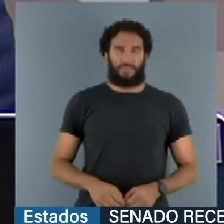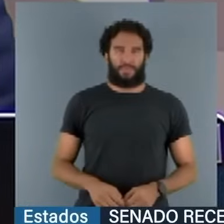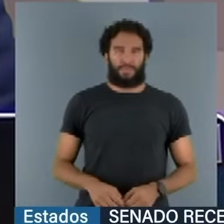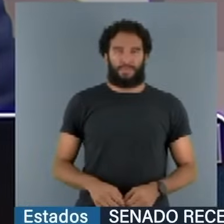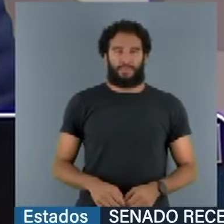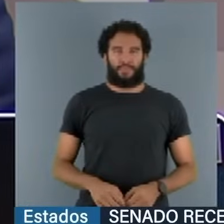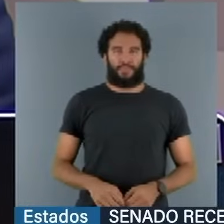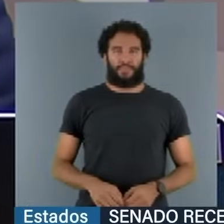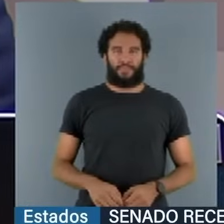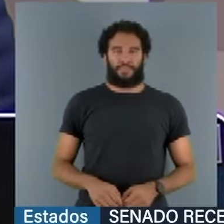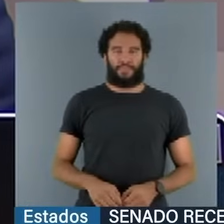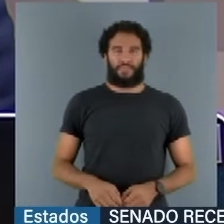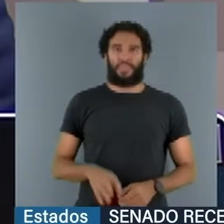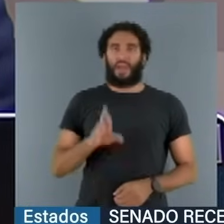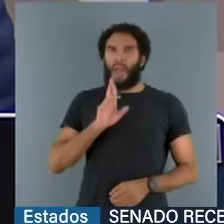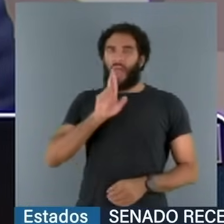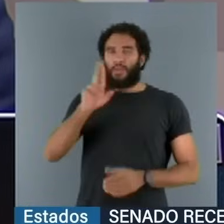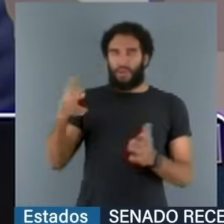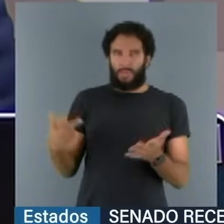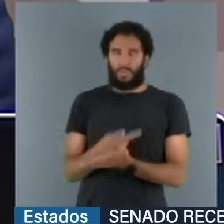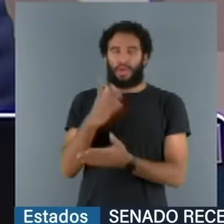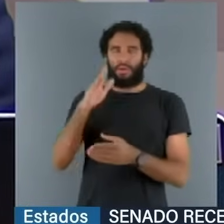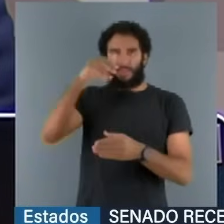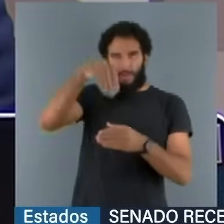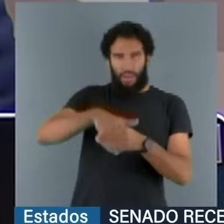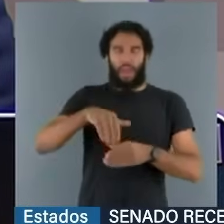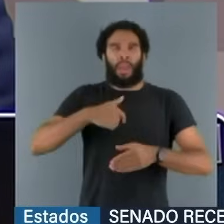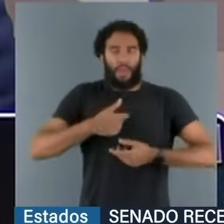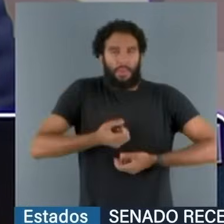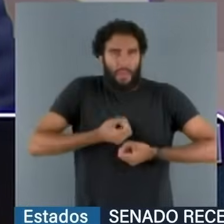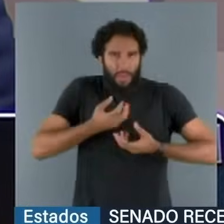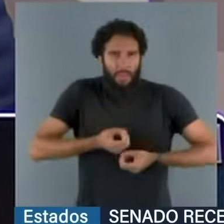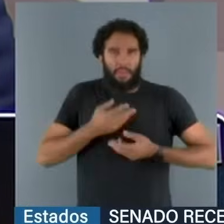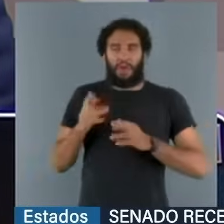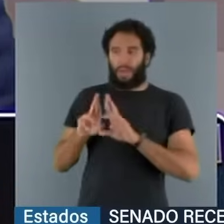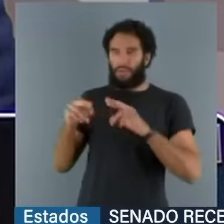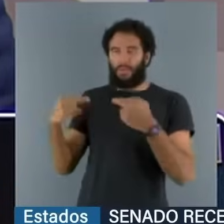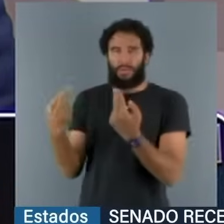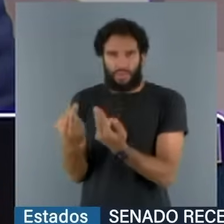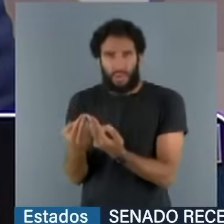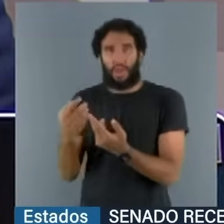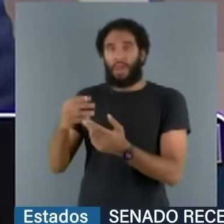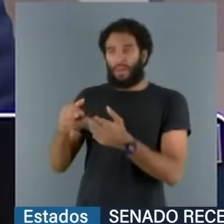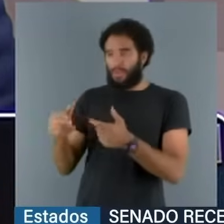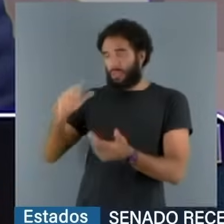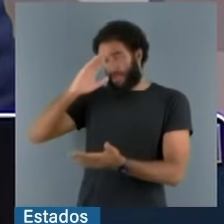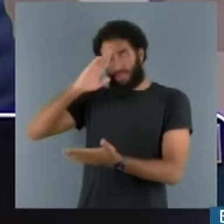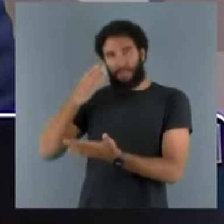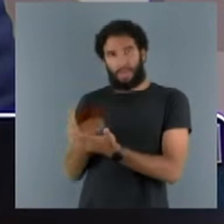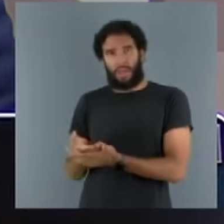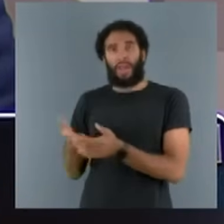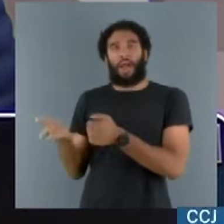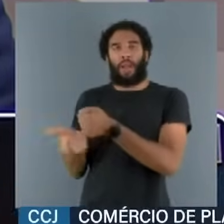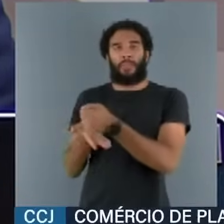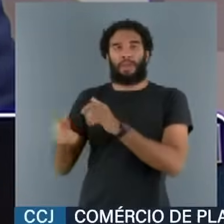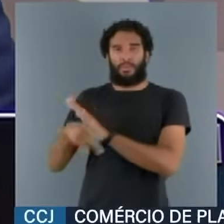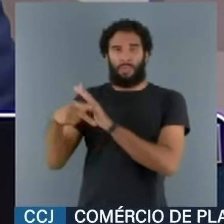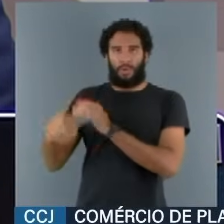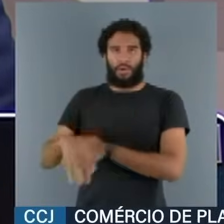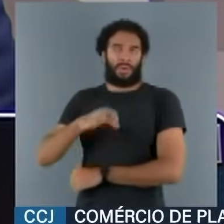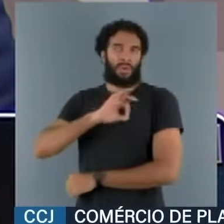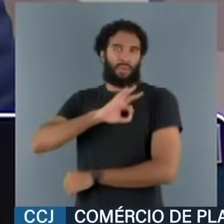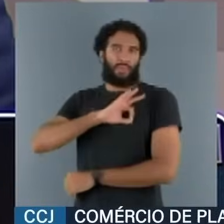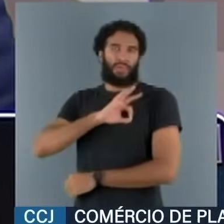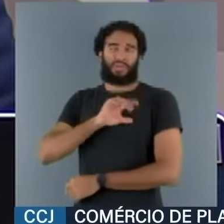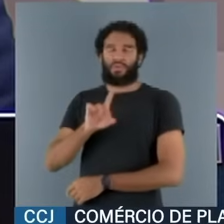Após o resultado das eleições, prontamente manifestei em reuniões com a tropa aquilo que acredito que é a base estrutural da Polícia Militar do Distrito